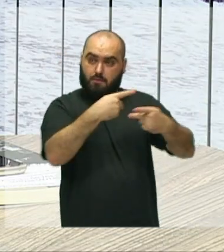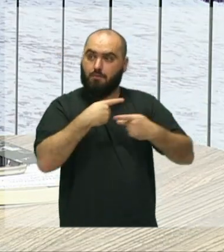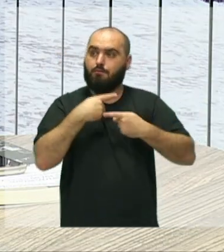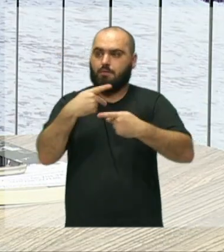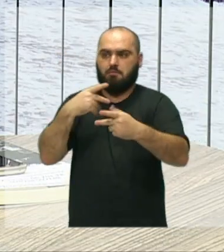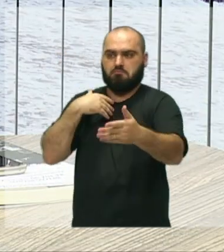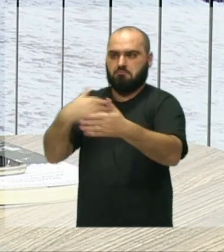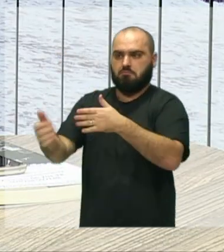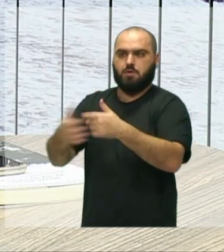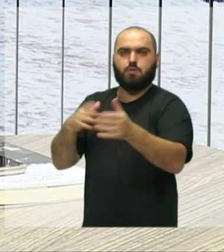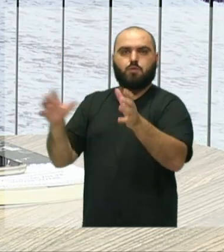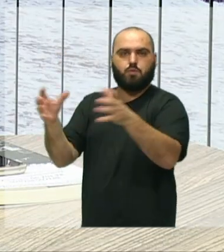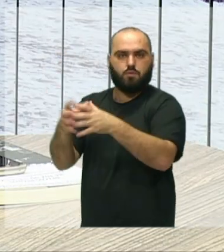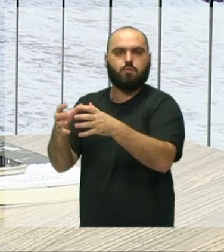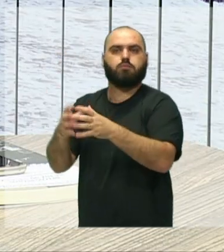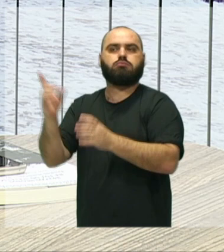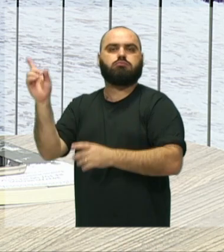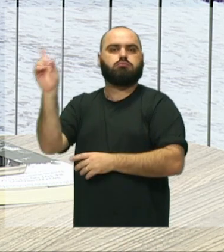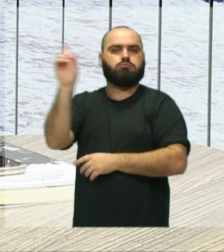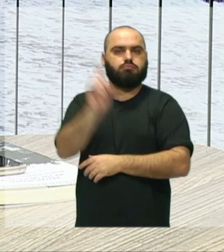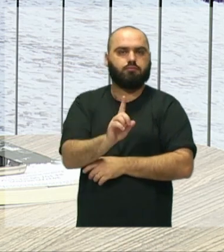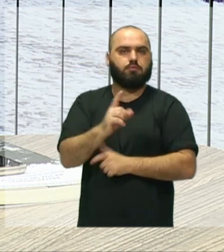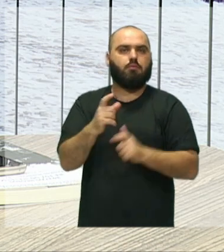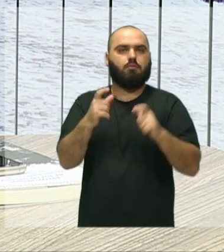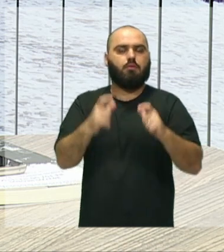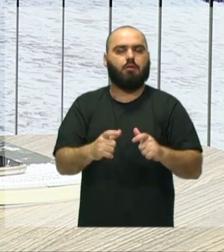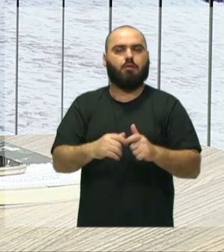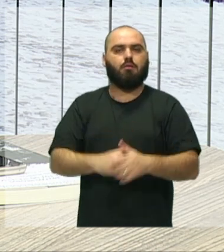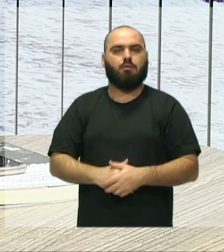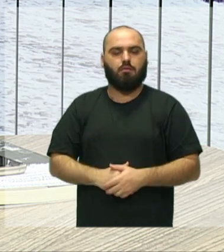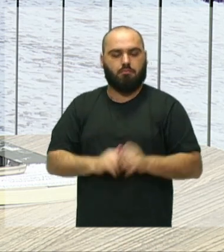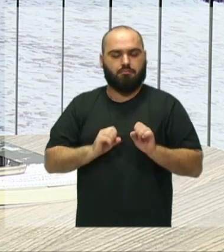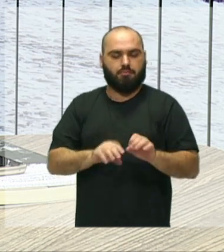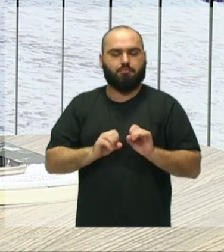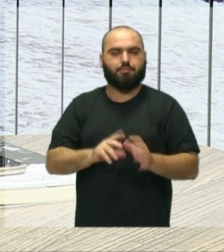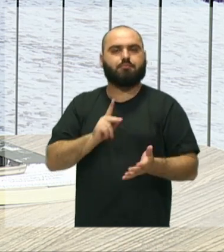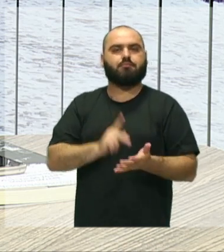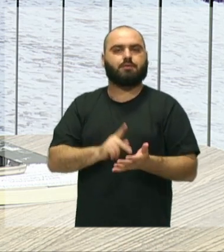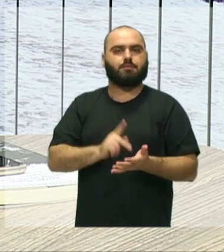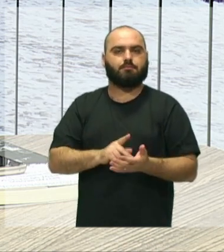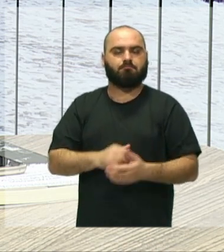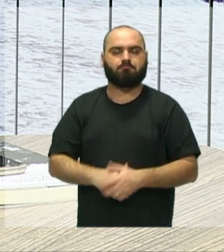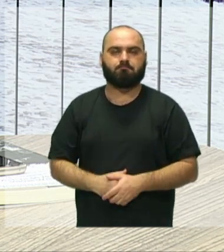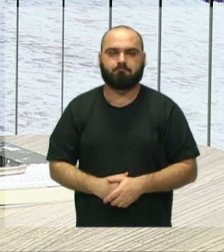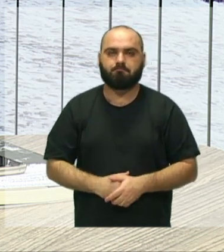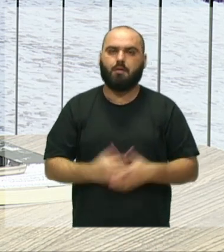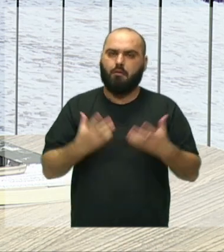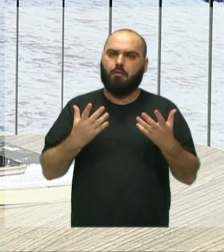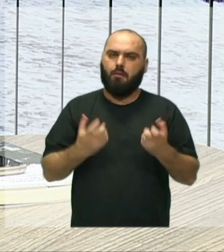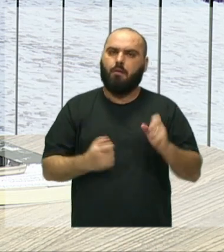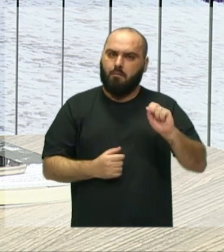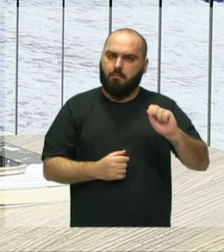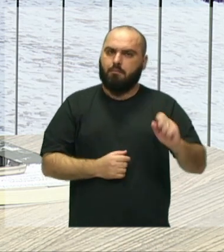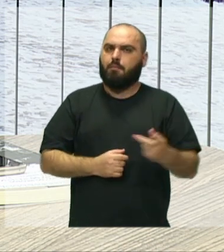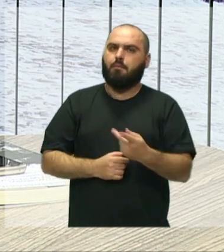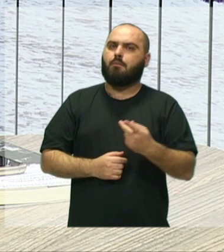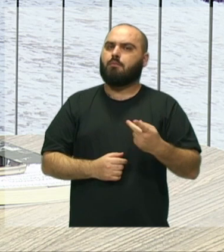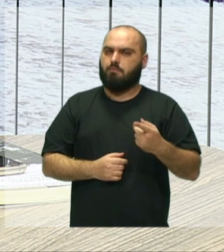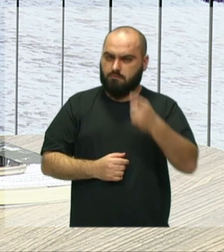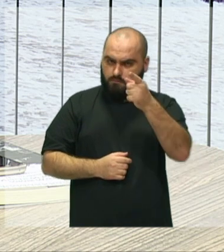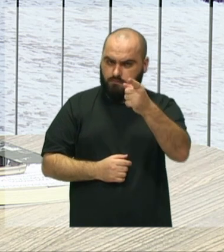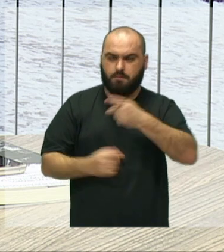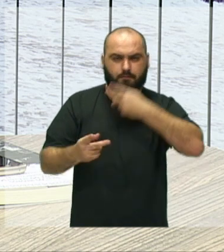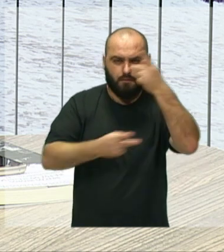do grupo, nós ocupamos o espaço porque é um espaço educativo. E eu quero aproveitar aqui para, como você falou,